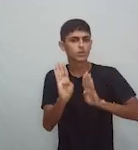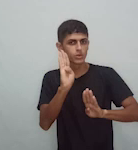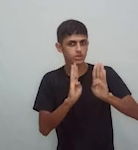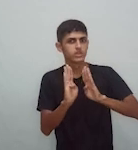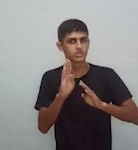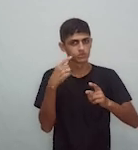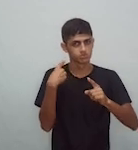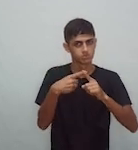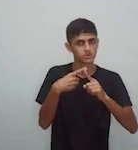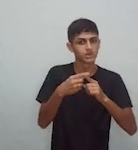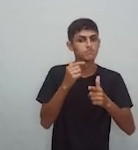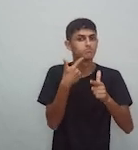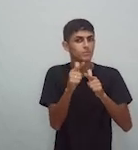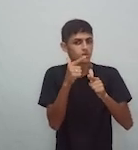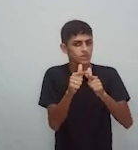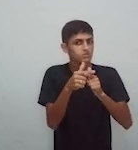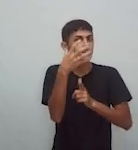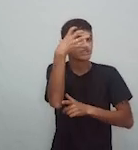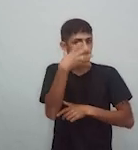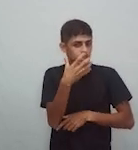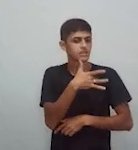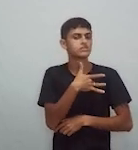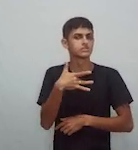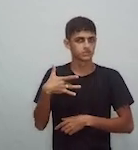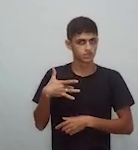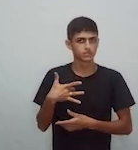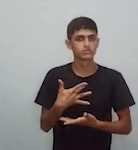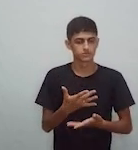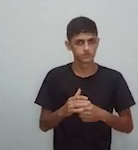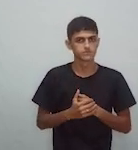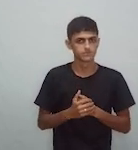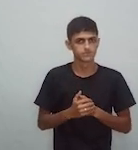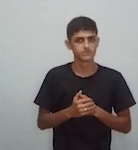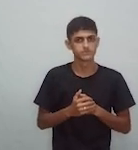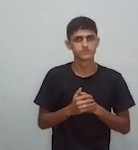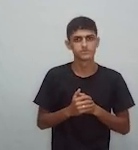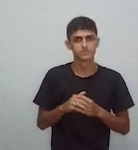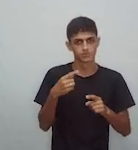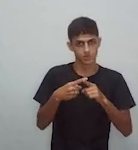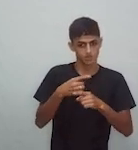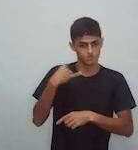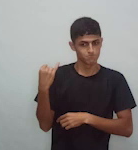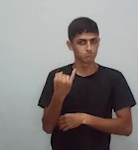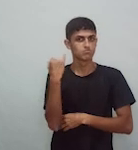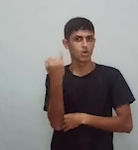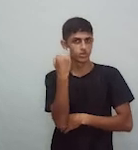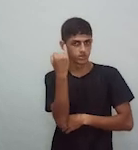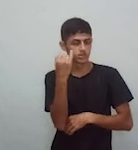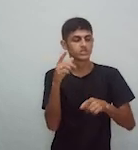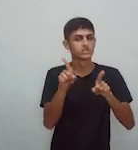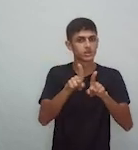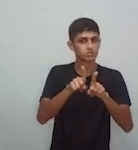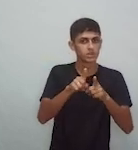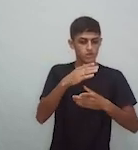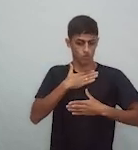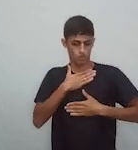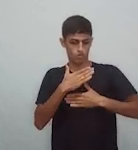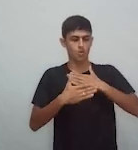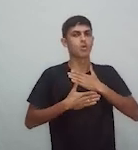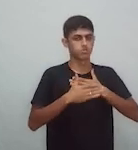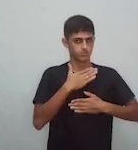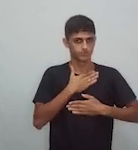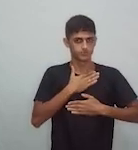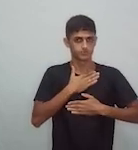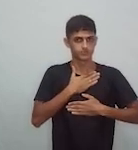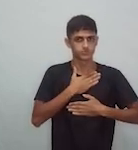de neurotransmissores, porque podem causar problemas sérios na nossa saúde mental, que é tão importante quanto na nossa saúde física.